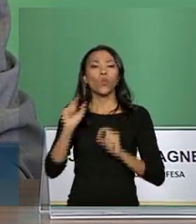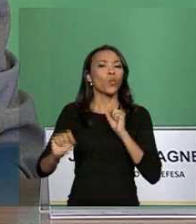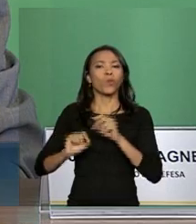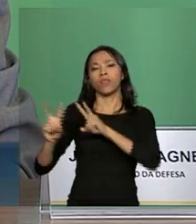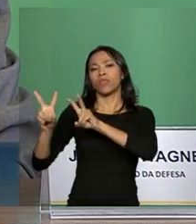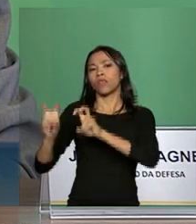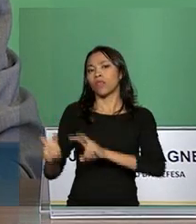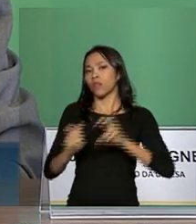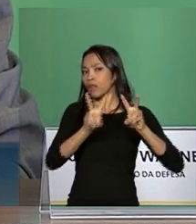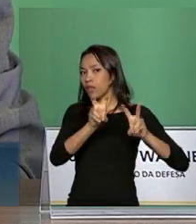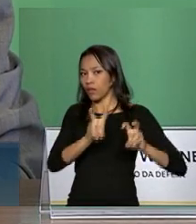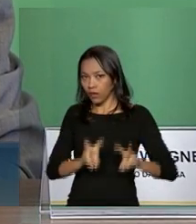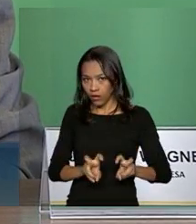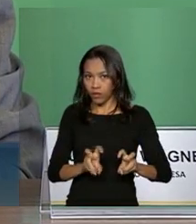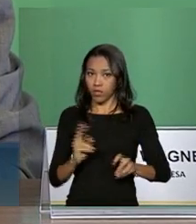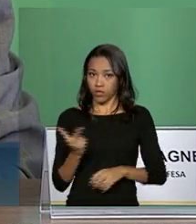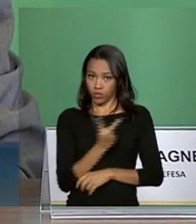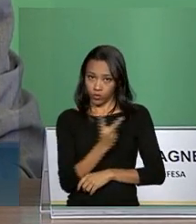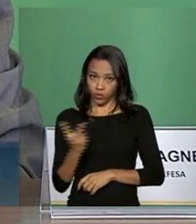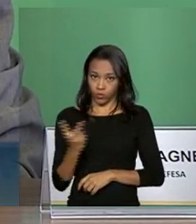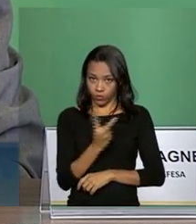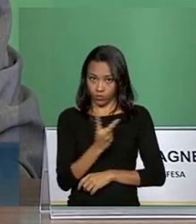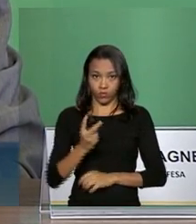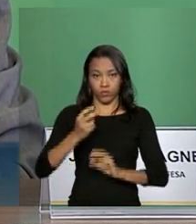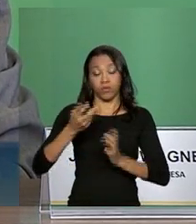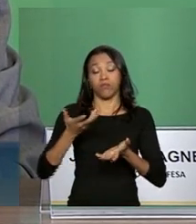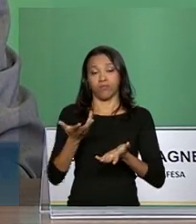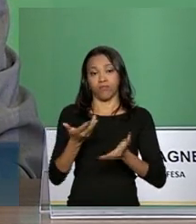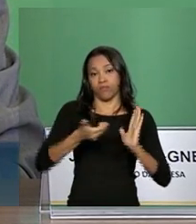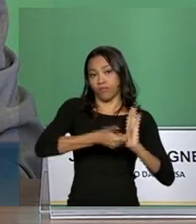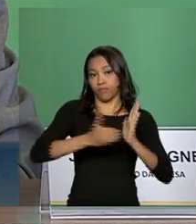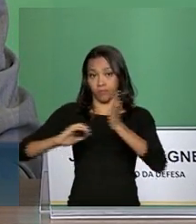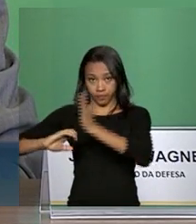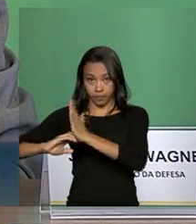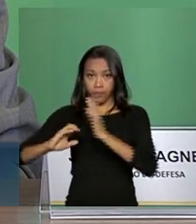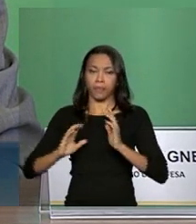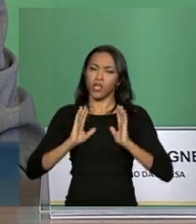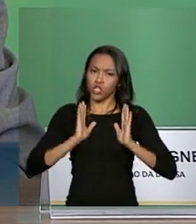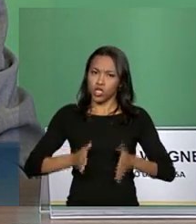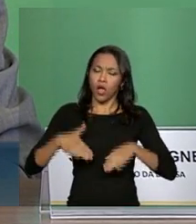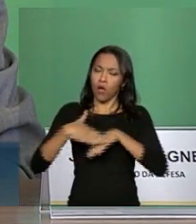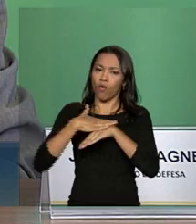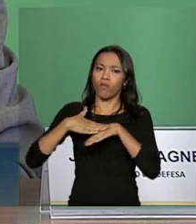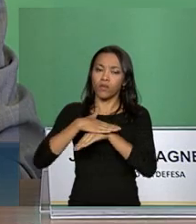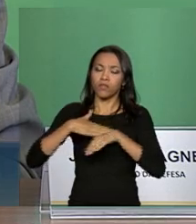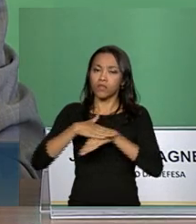estão nas duas casas. Fizemos essa discussão acerca